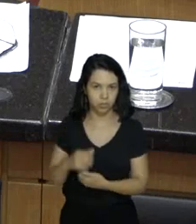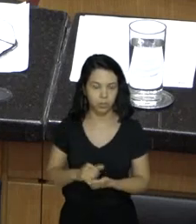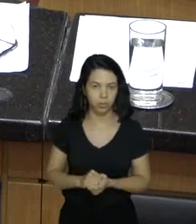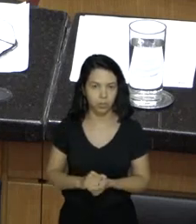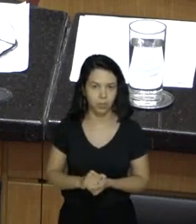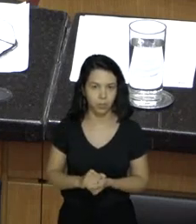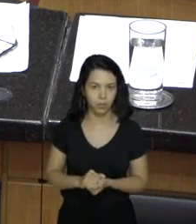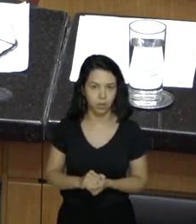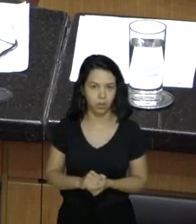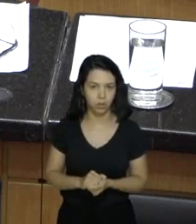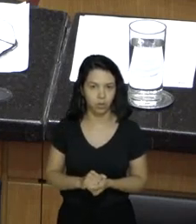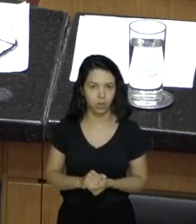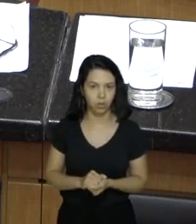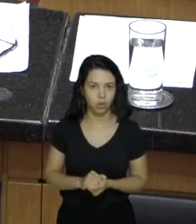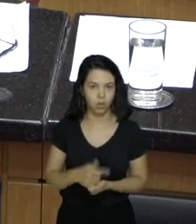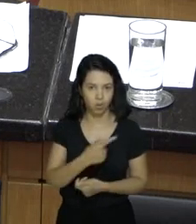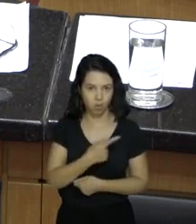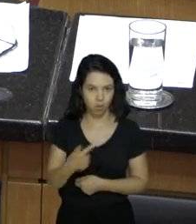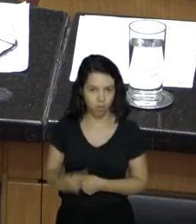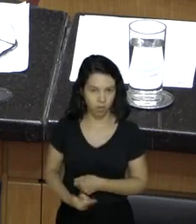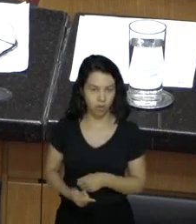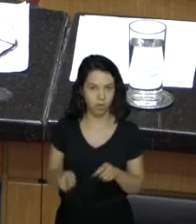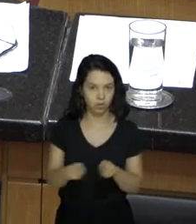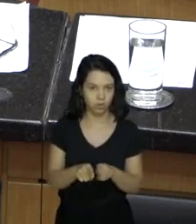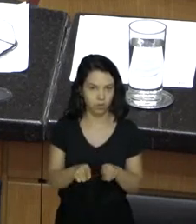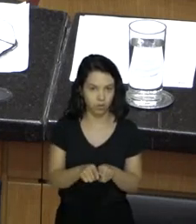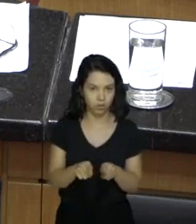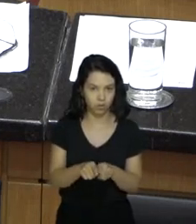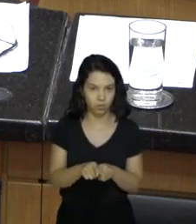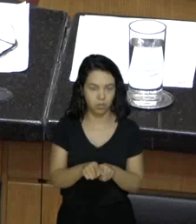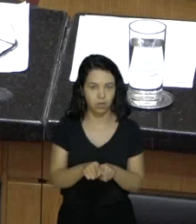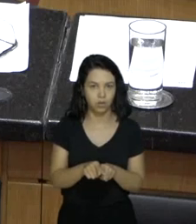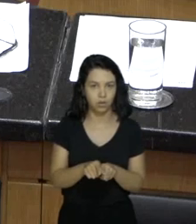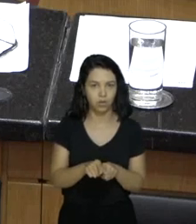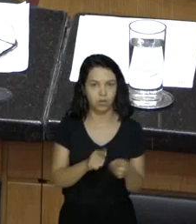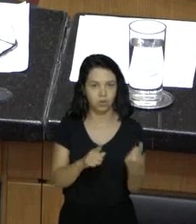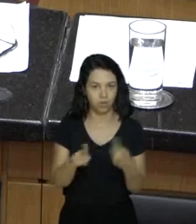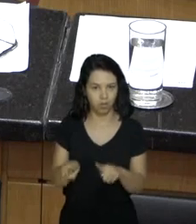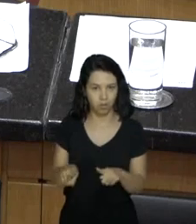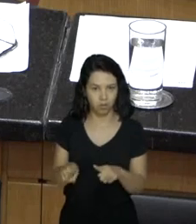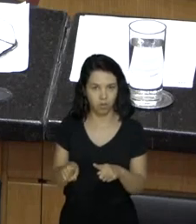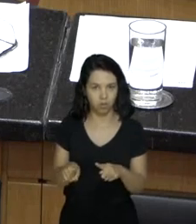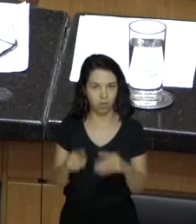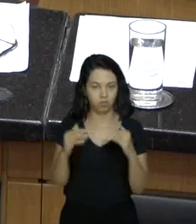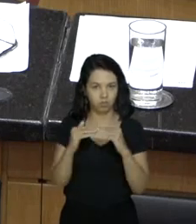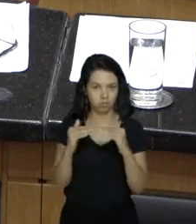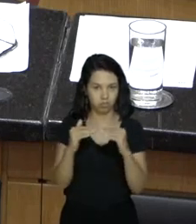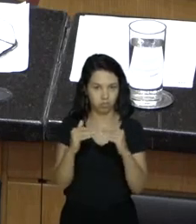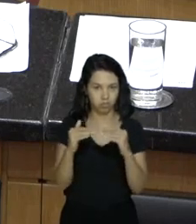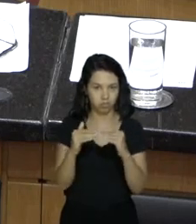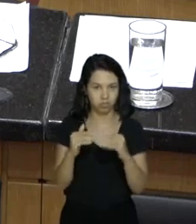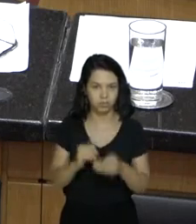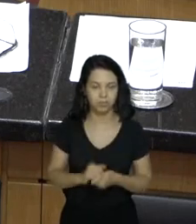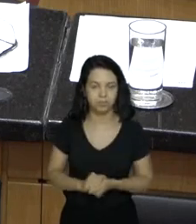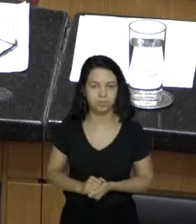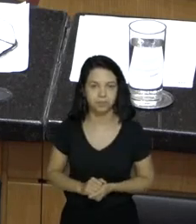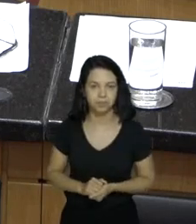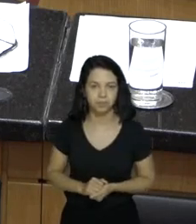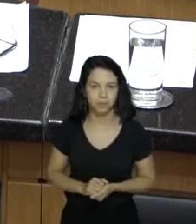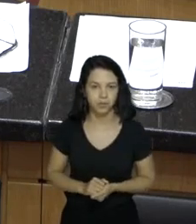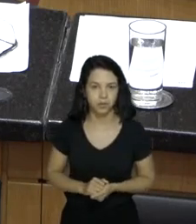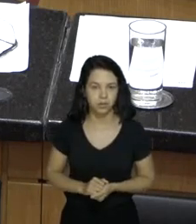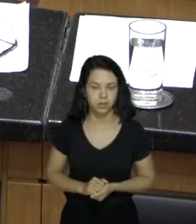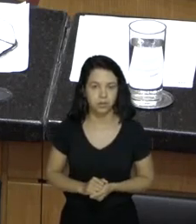Oposição e governo votaram de comum acordo, sem voto divergente. Pois bem,